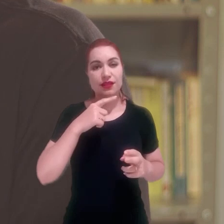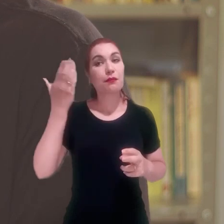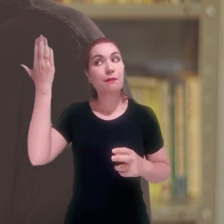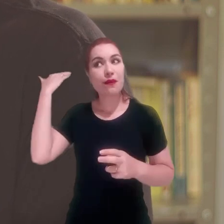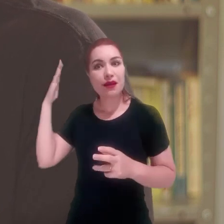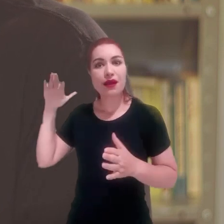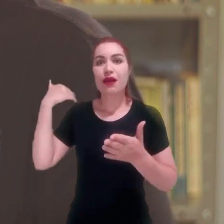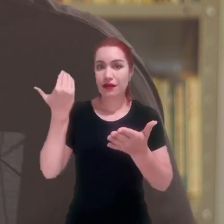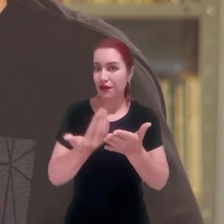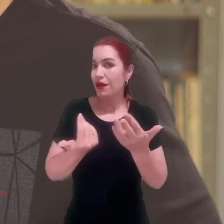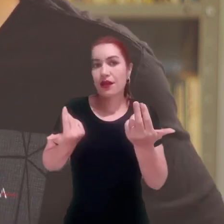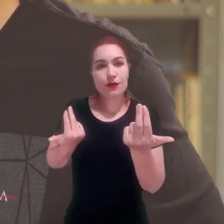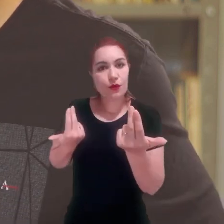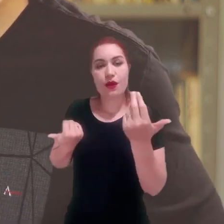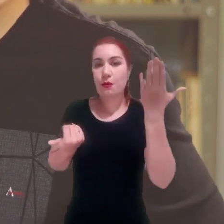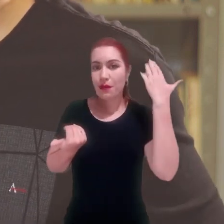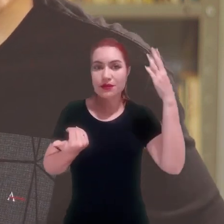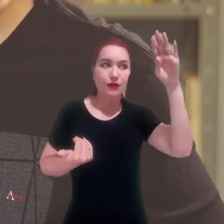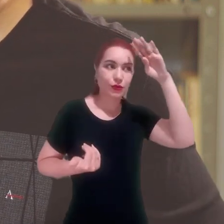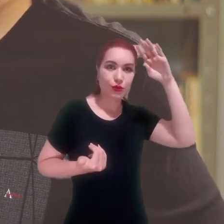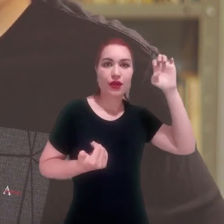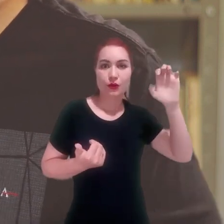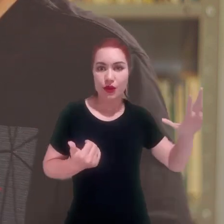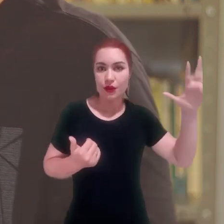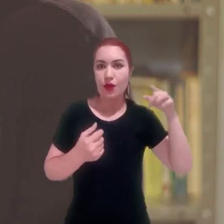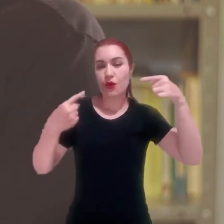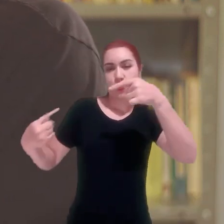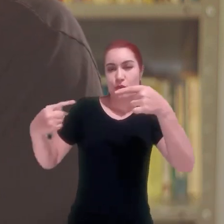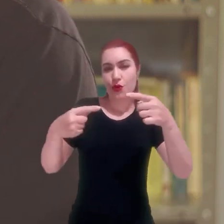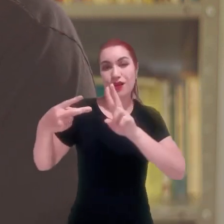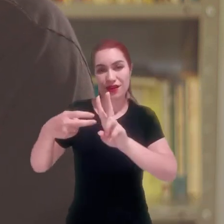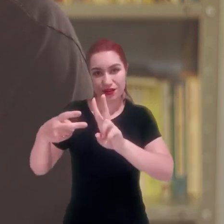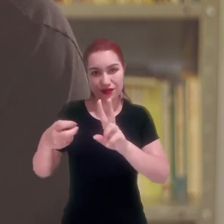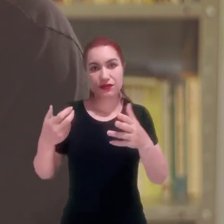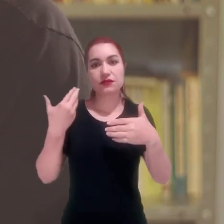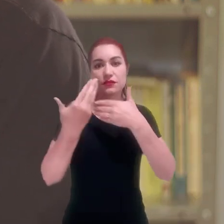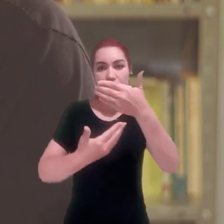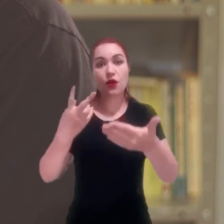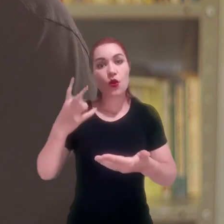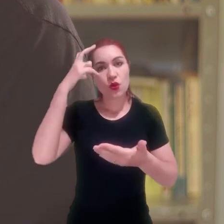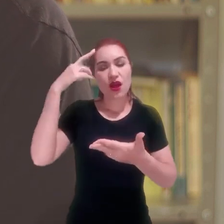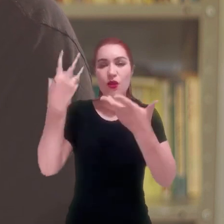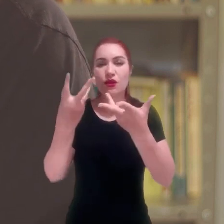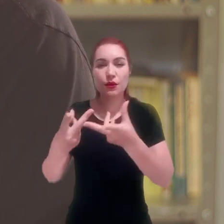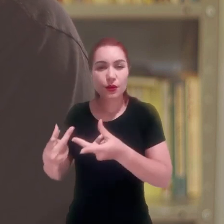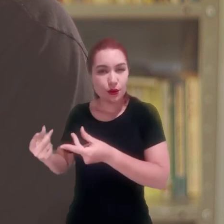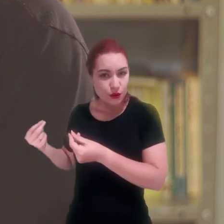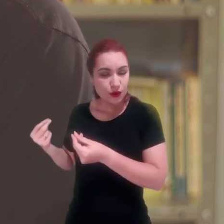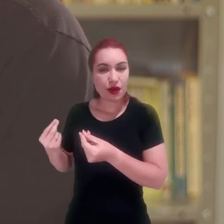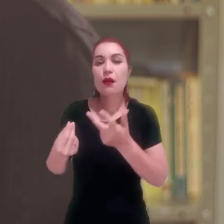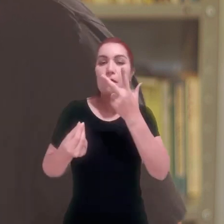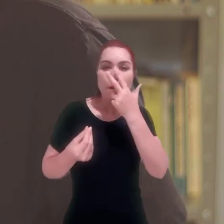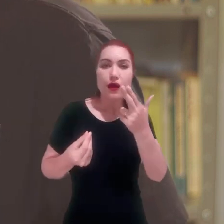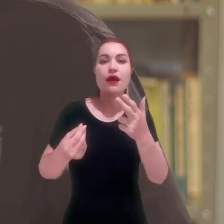mesma coisa que aqueles brancos fizeram com o Sepete Araju no passado. Se há esse apagamento cultural atual, ele só não reflete, na